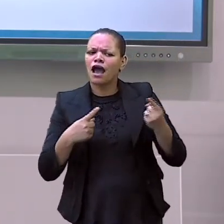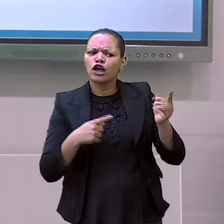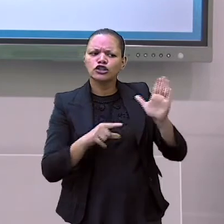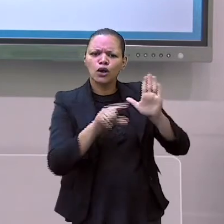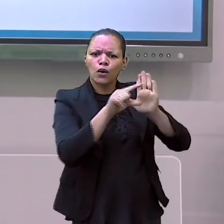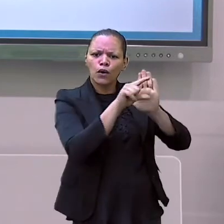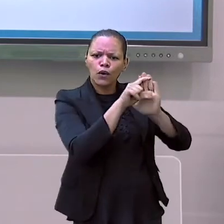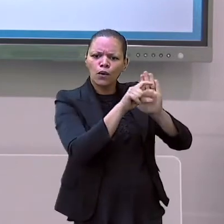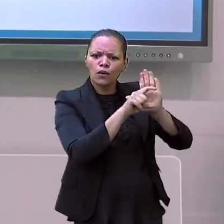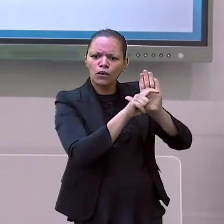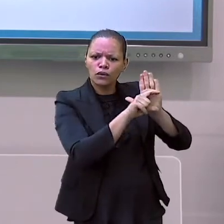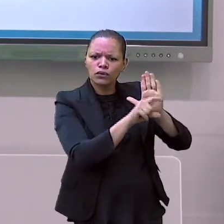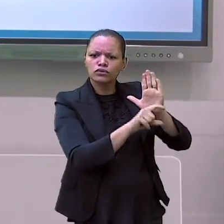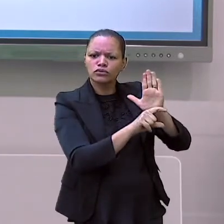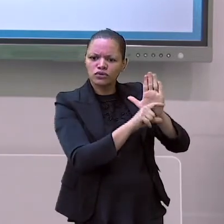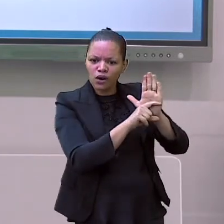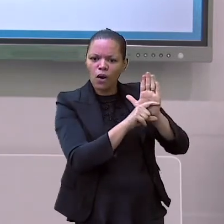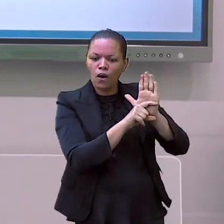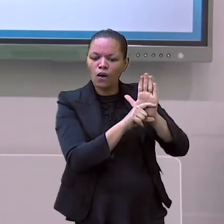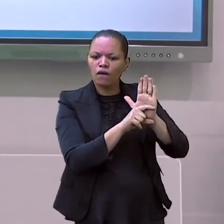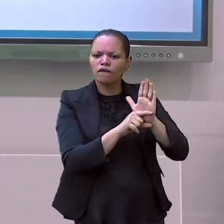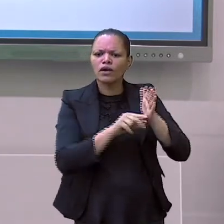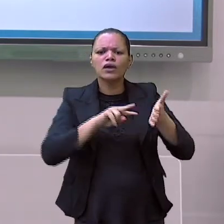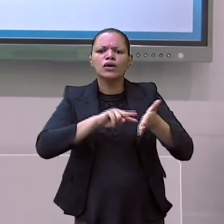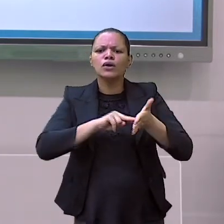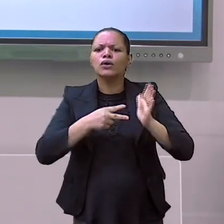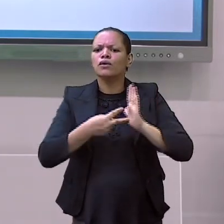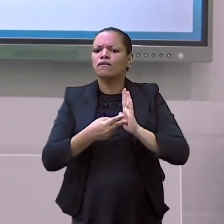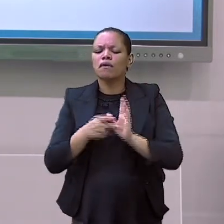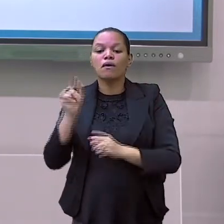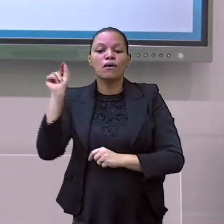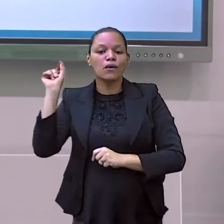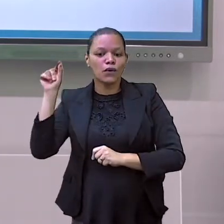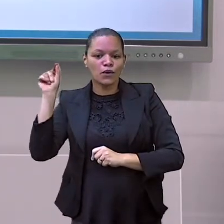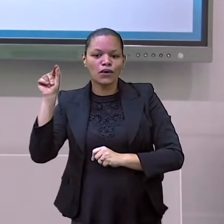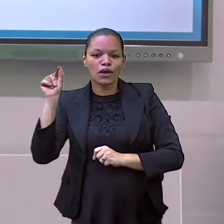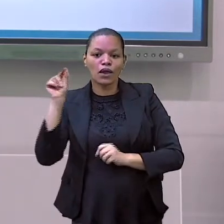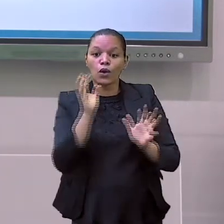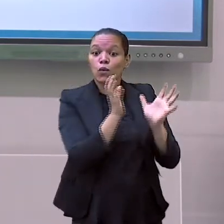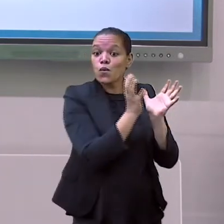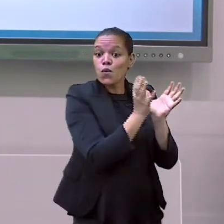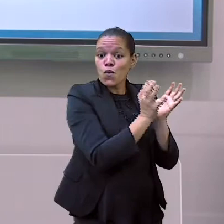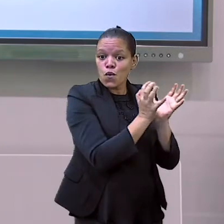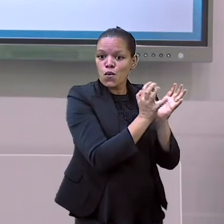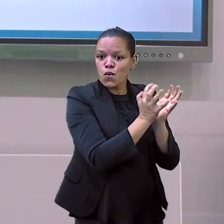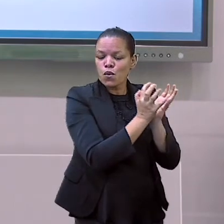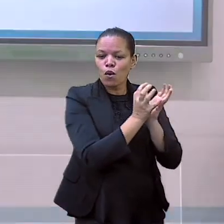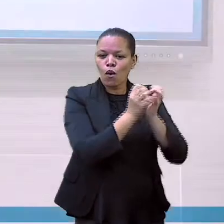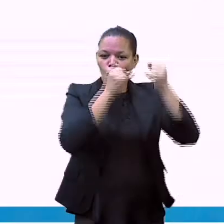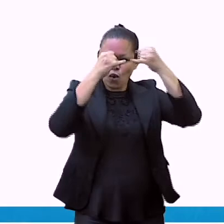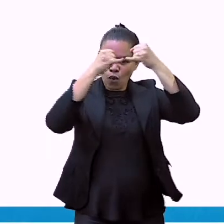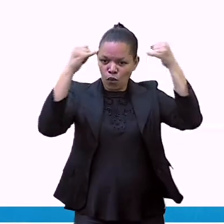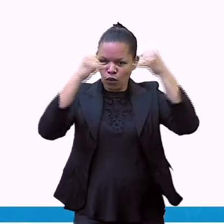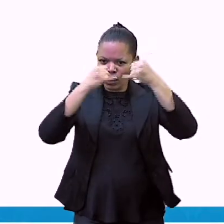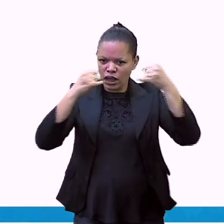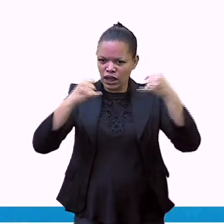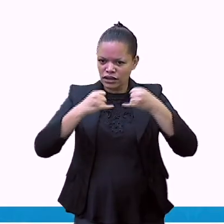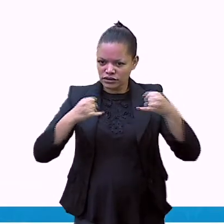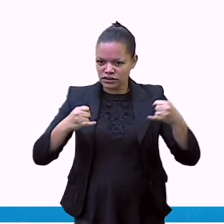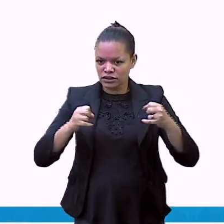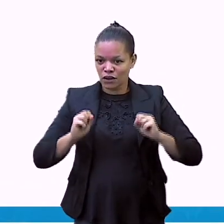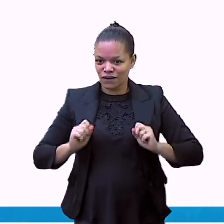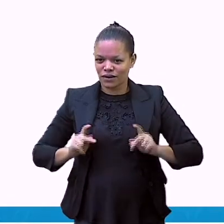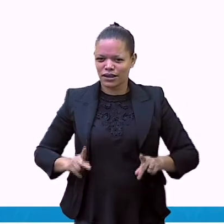os conjuntos de linhas, ou os blocos de linha. O poema pode ter